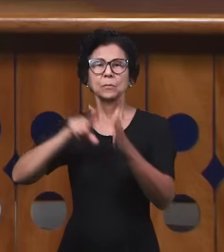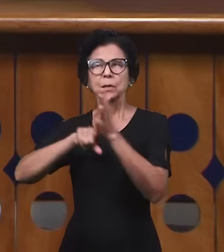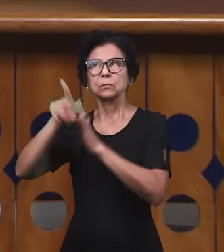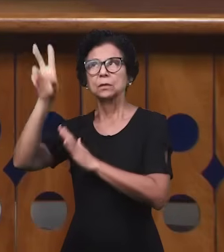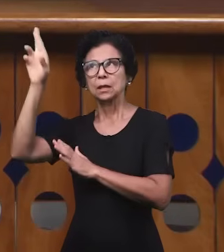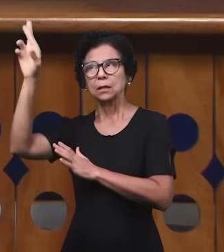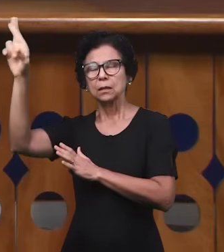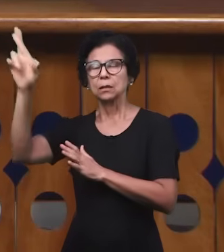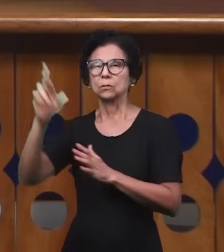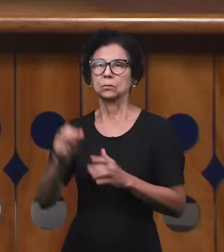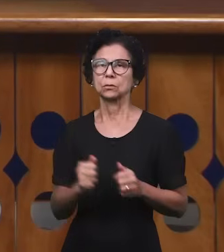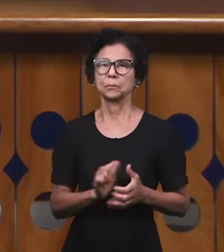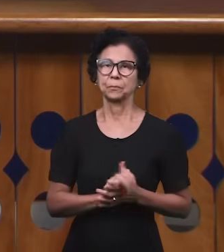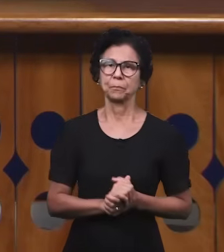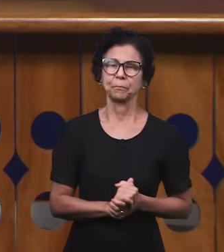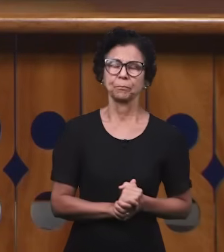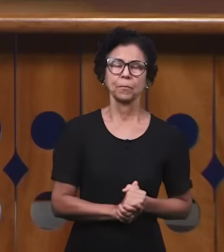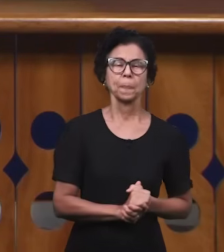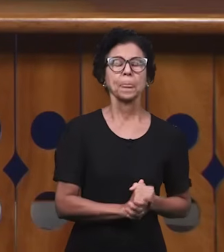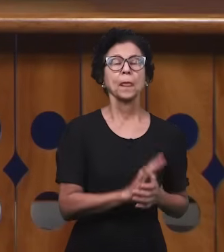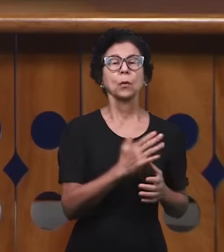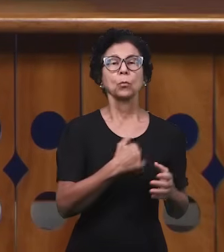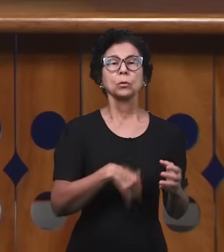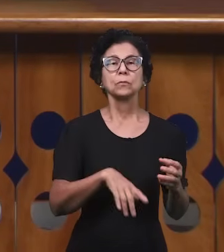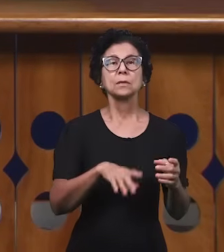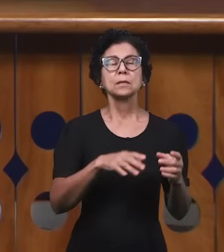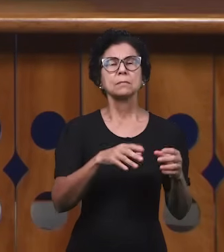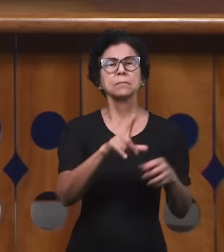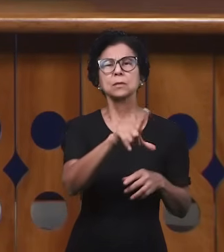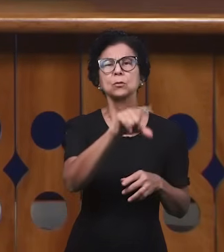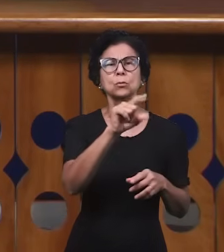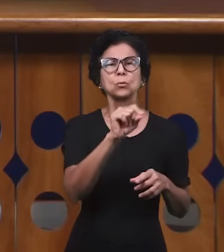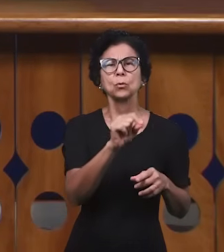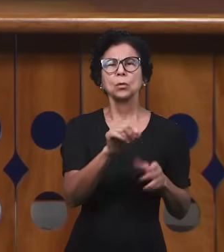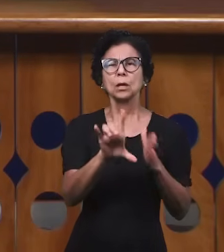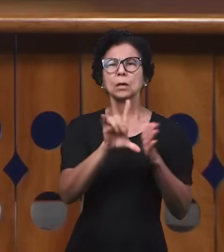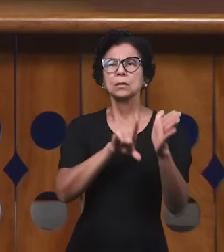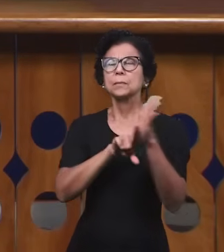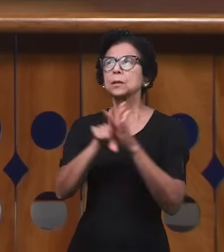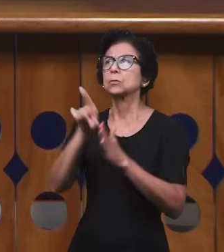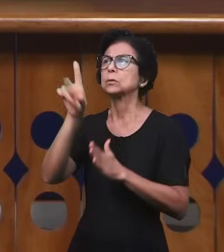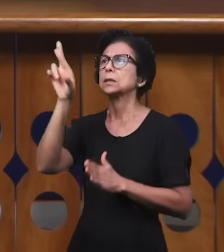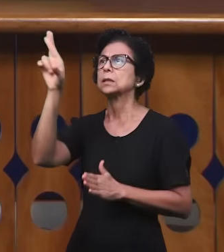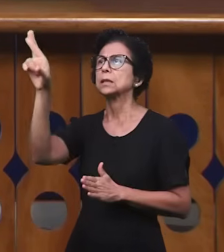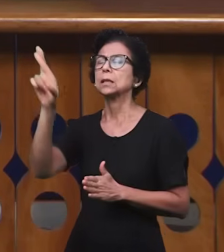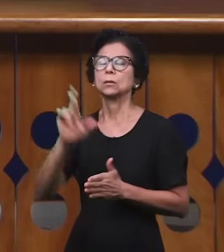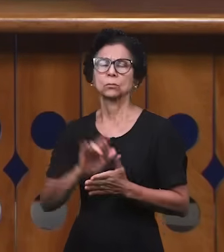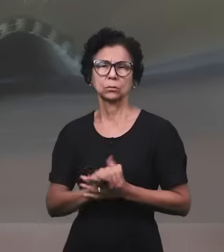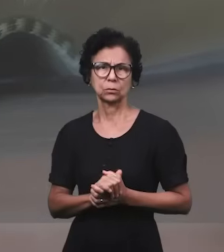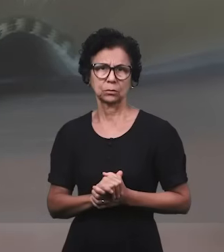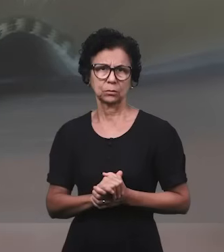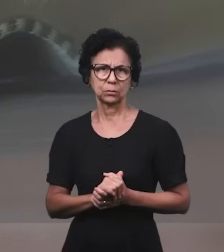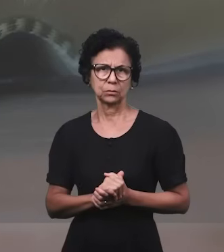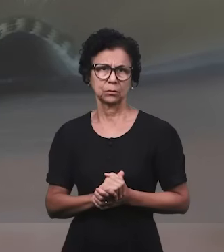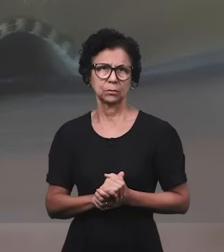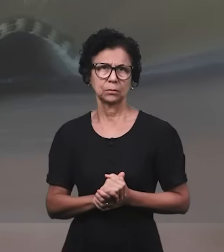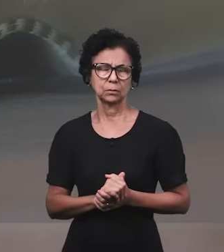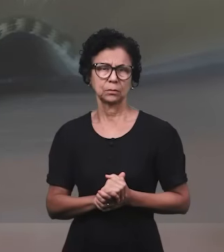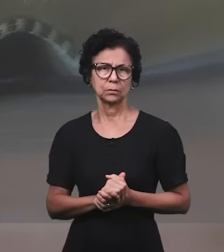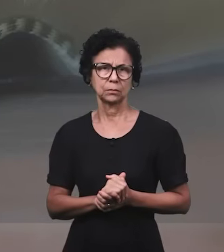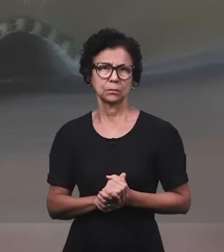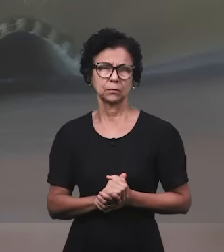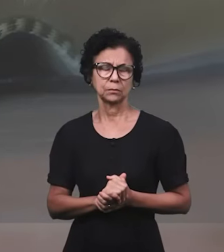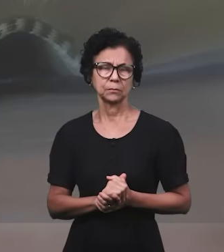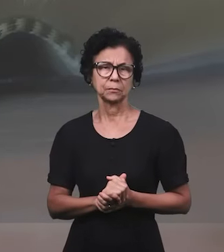Deus. A escolha é guiada por Deus no quesito financeiro. Os recursos, presta